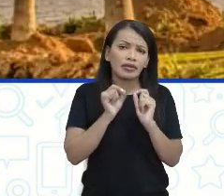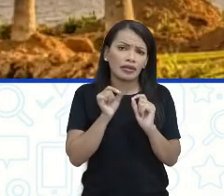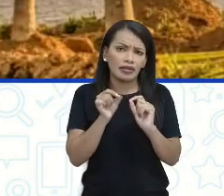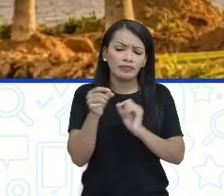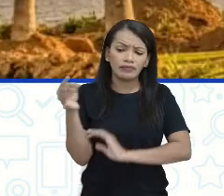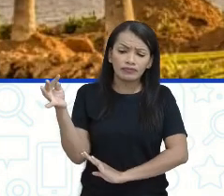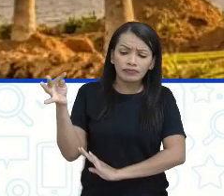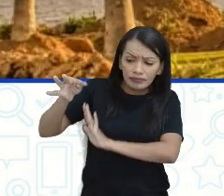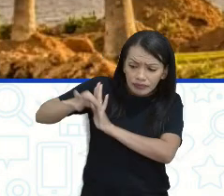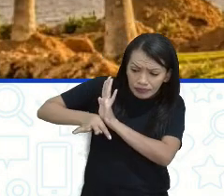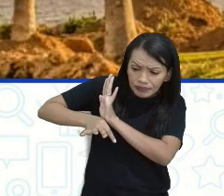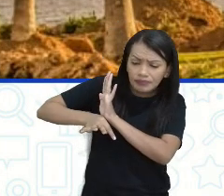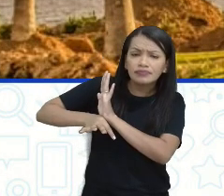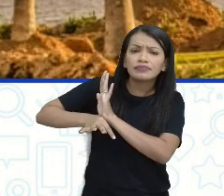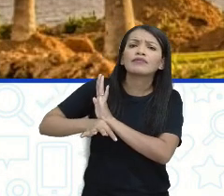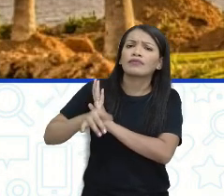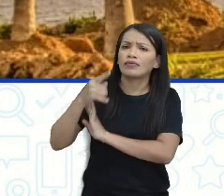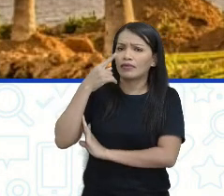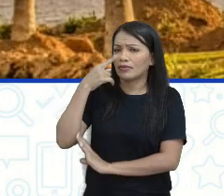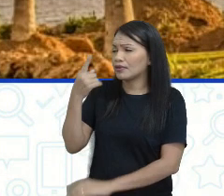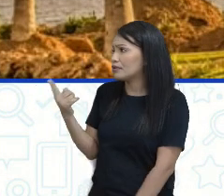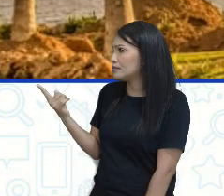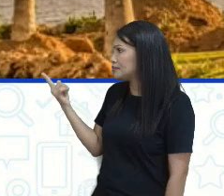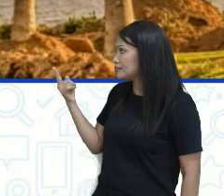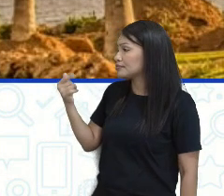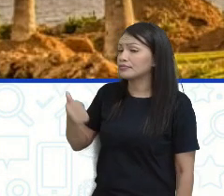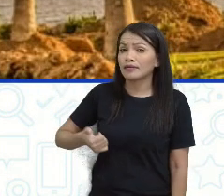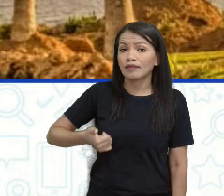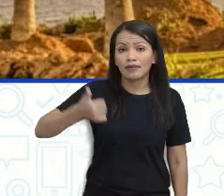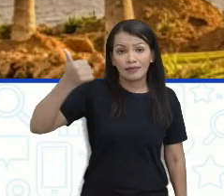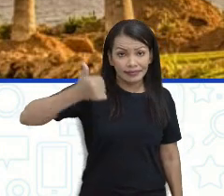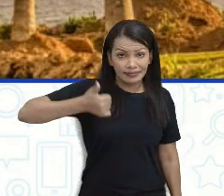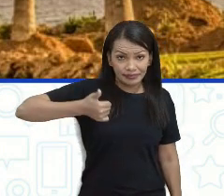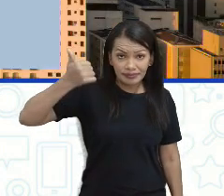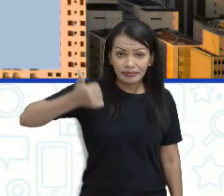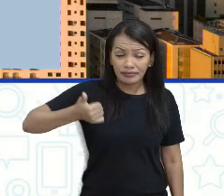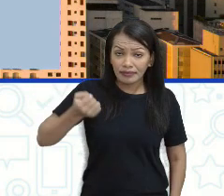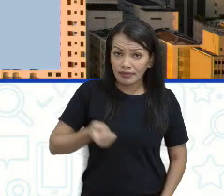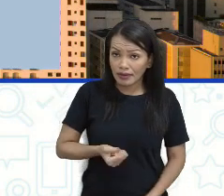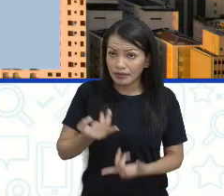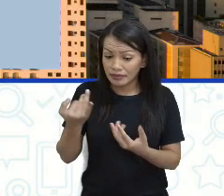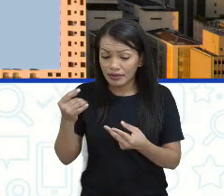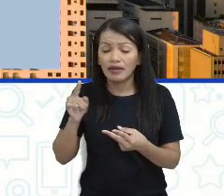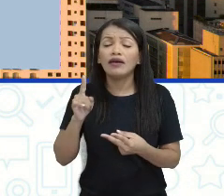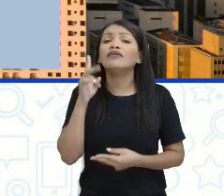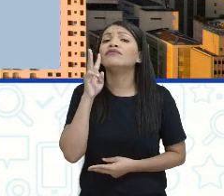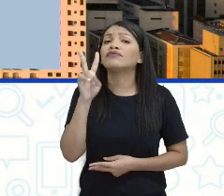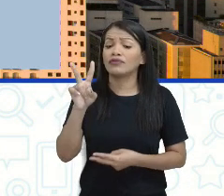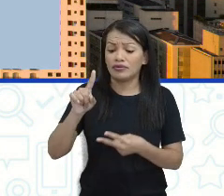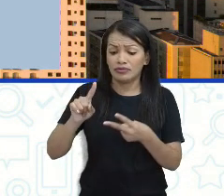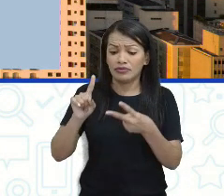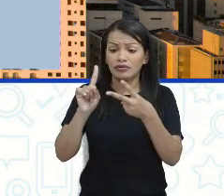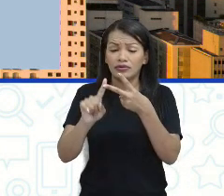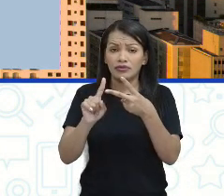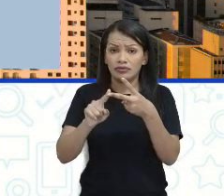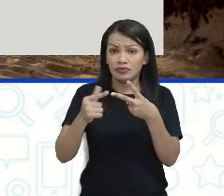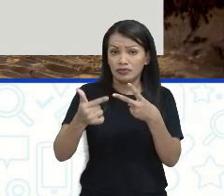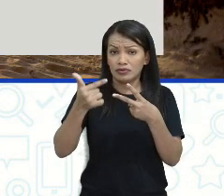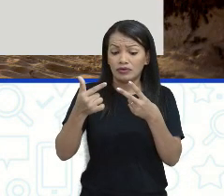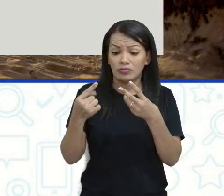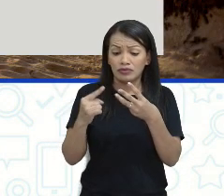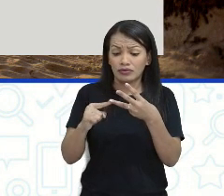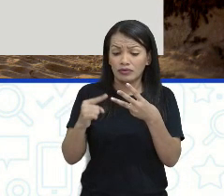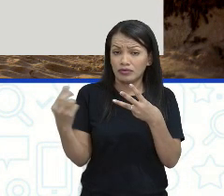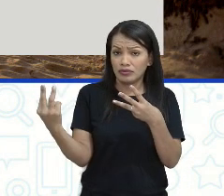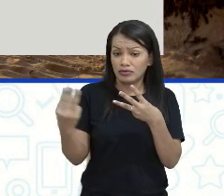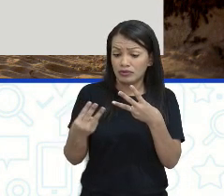o texto de Gonçalves Dias o primeiro, a gente vê que claramente os textos de Oswald de Andrade